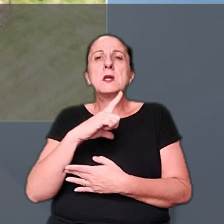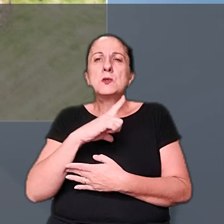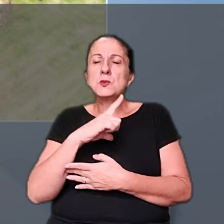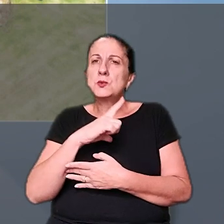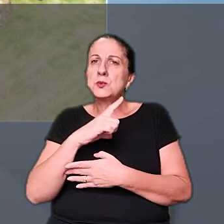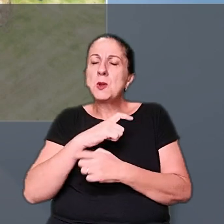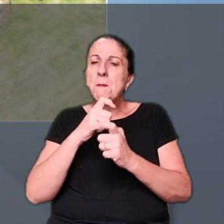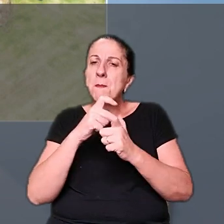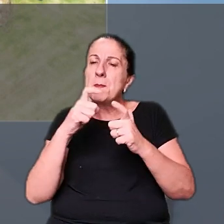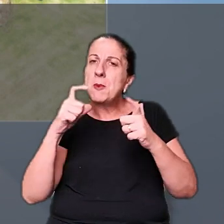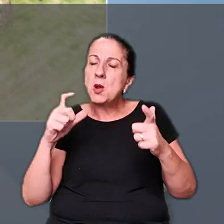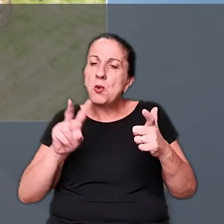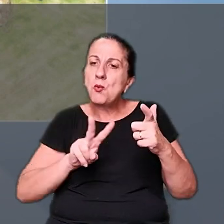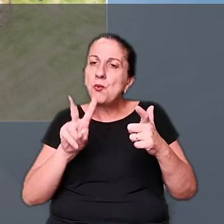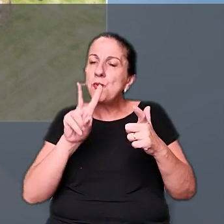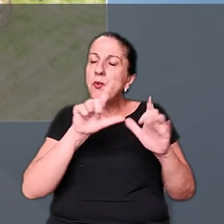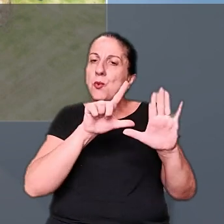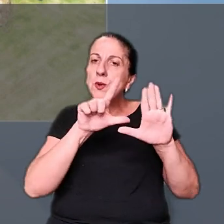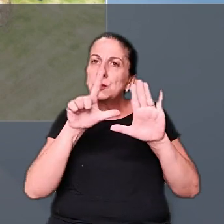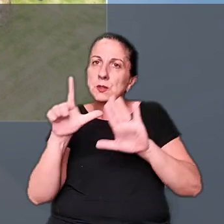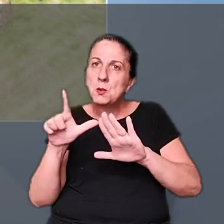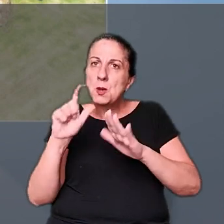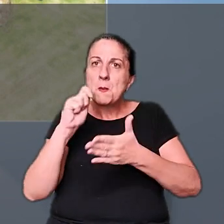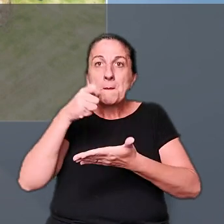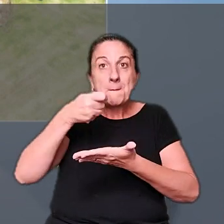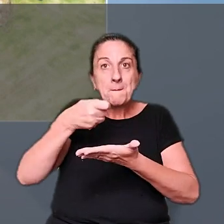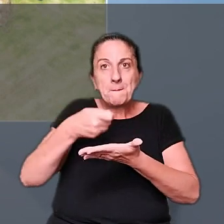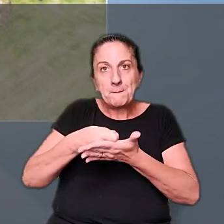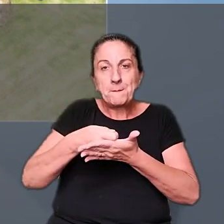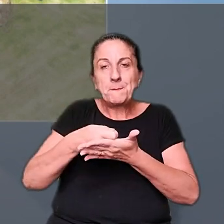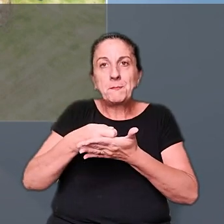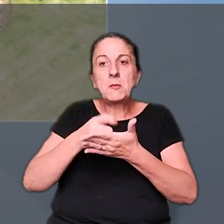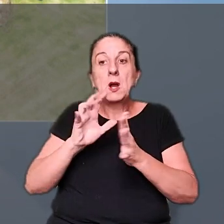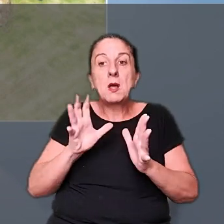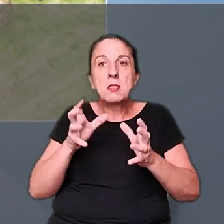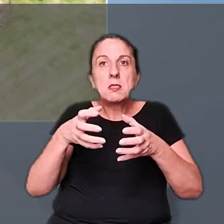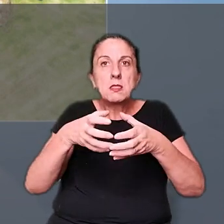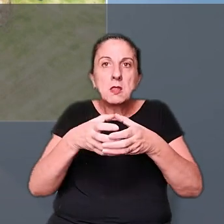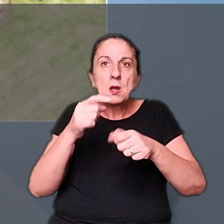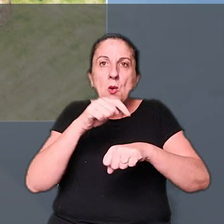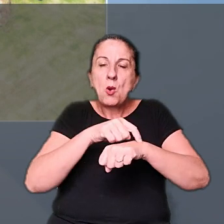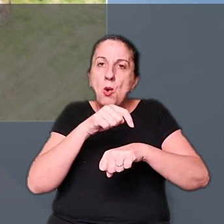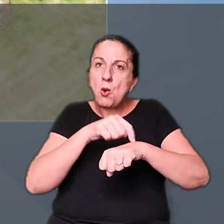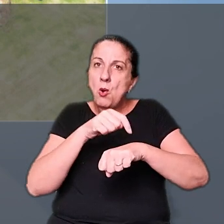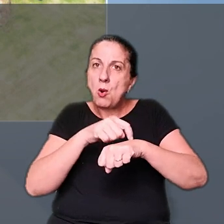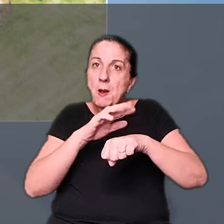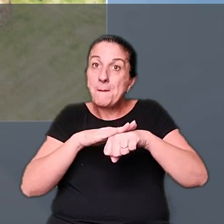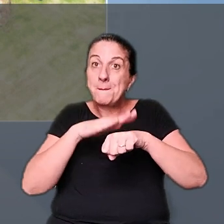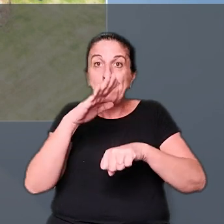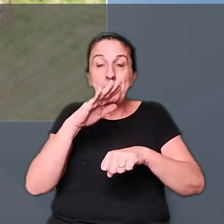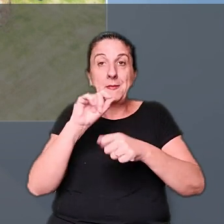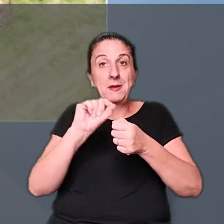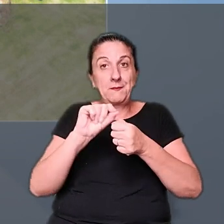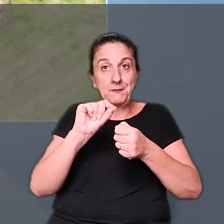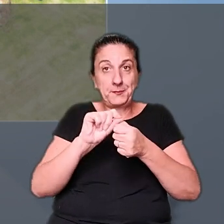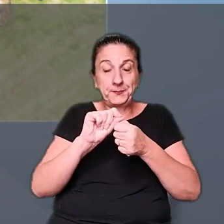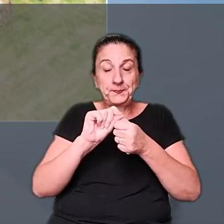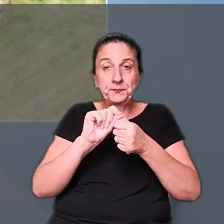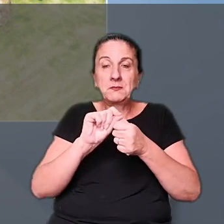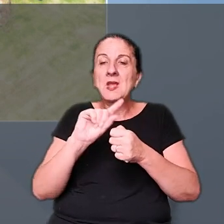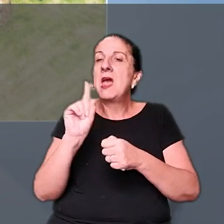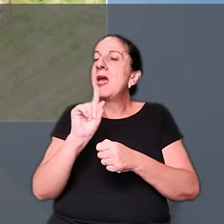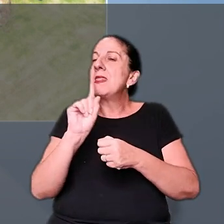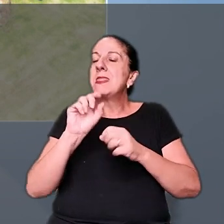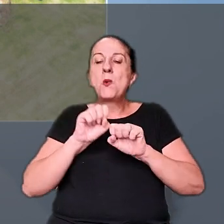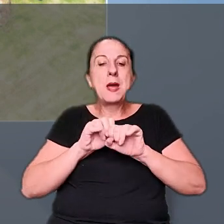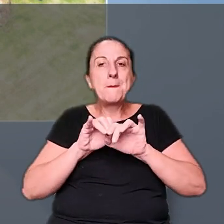previa que a majoração do valor do repouso semanal remunerado, em razão da integração das horas extras habitualmente